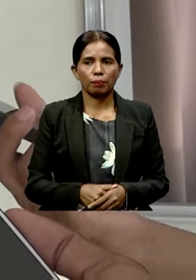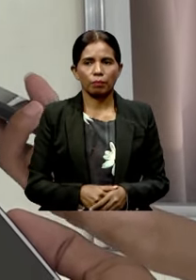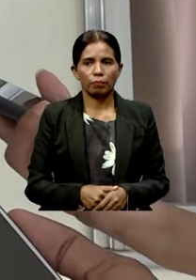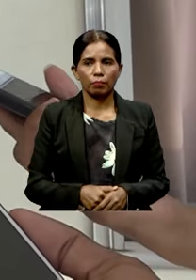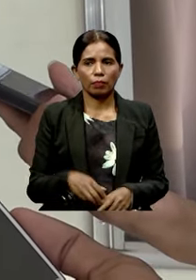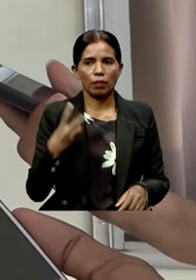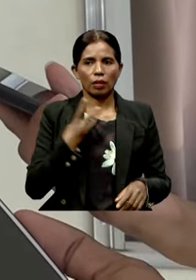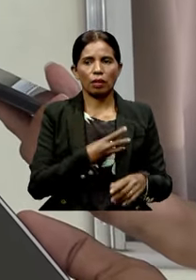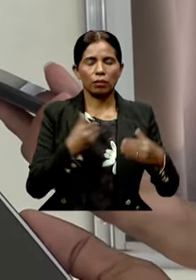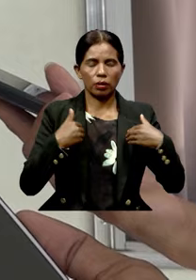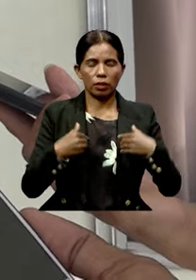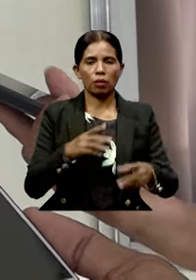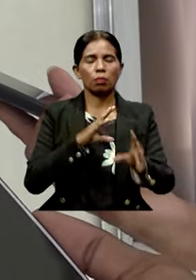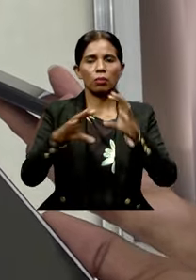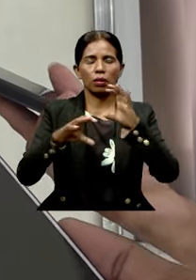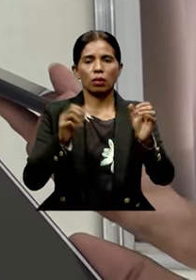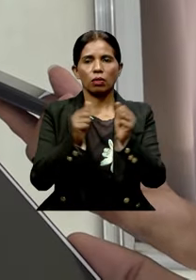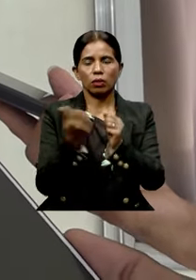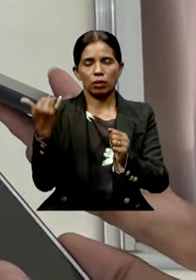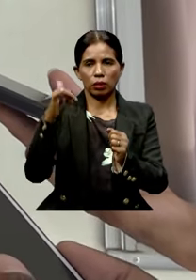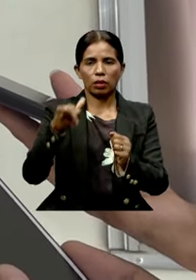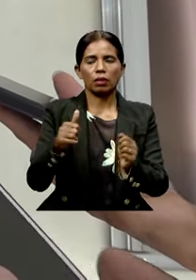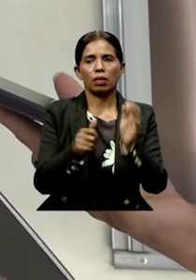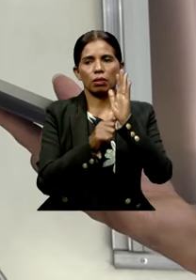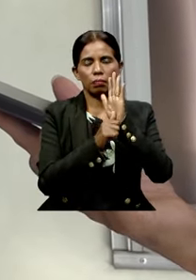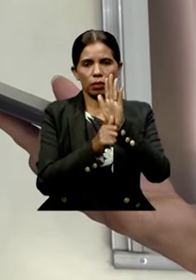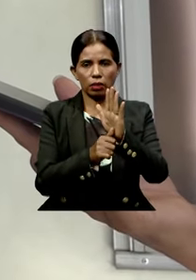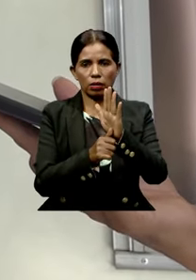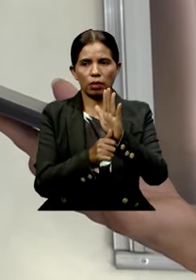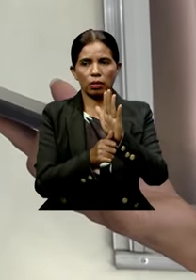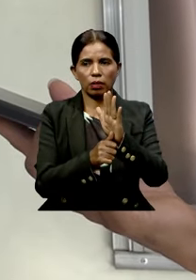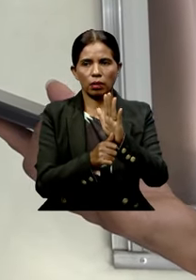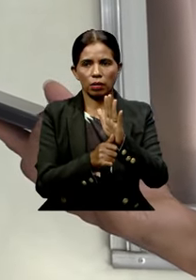A mim, se a gente contacta o Cira para depois a tu apresenta